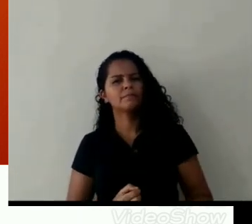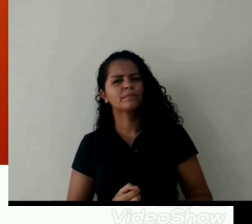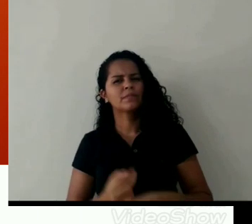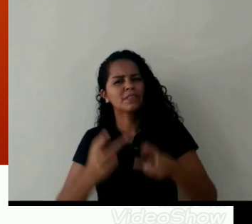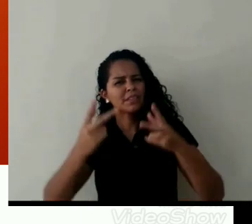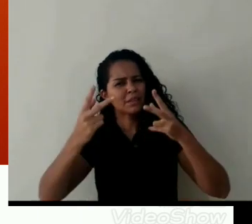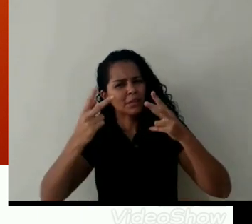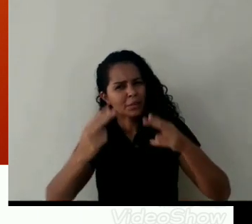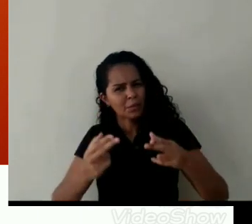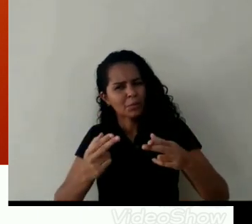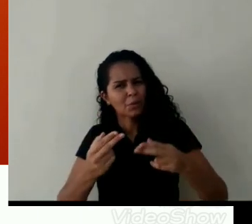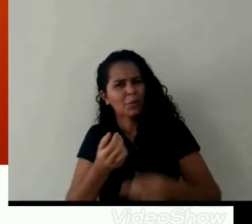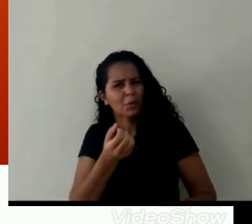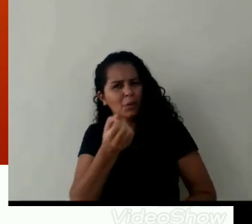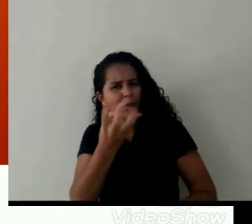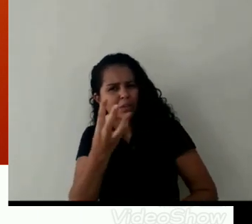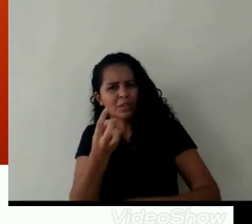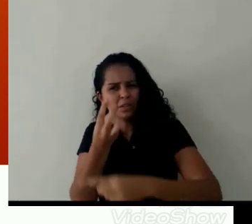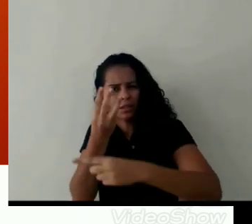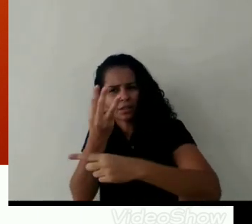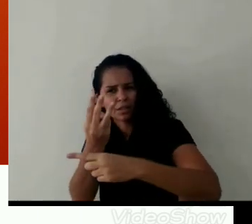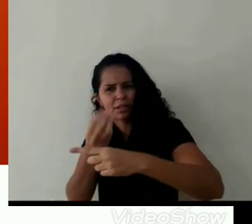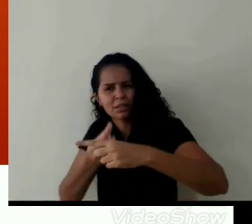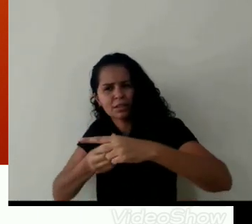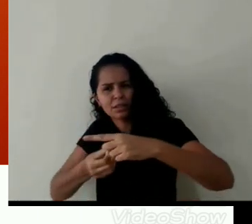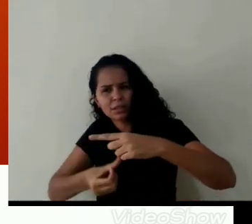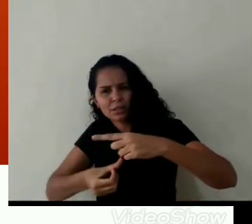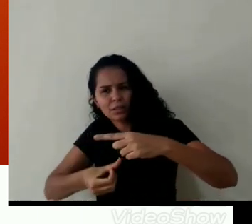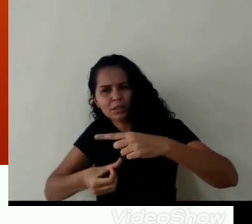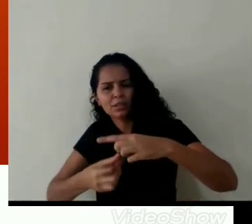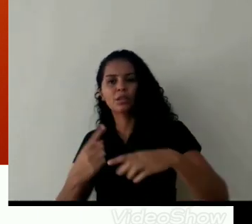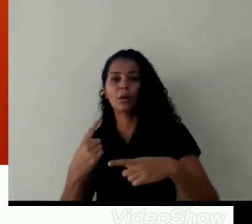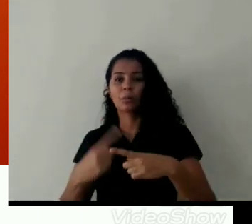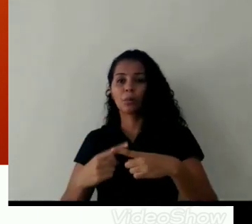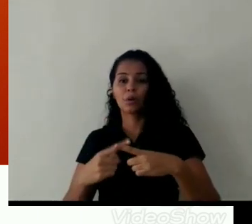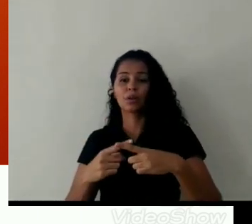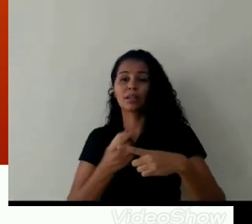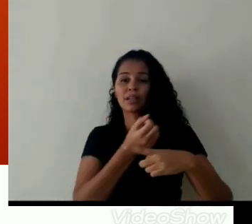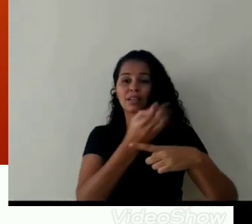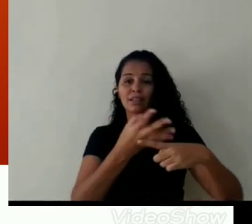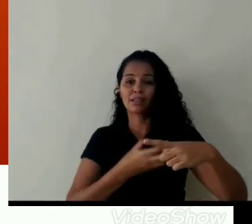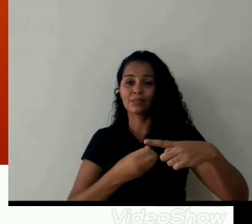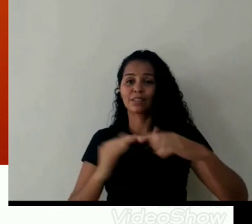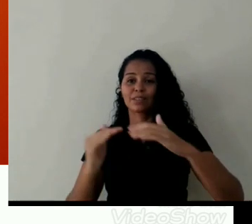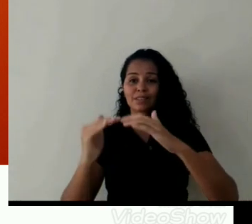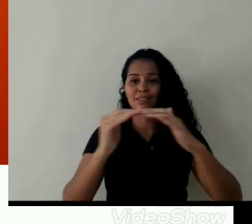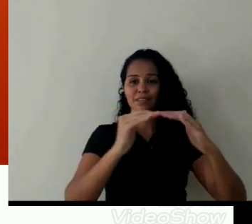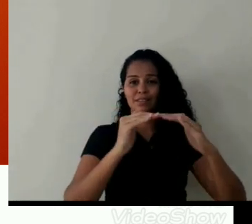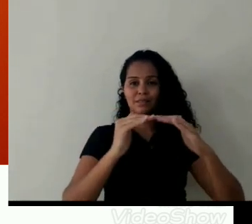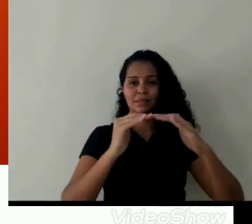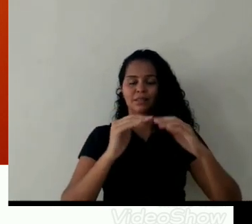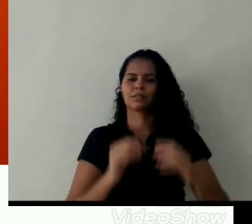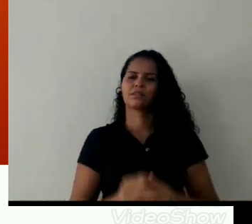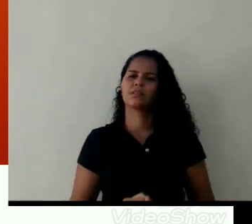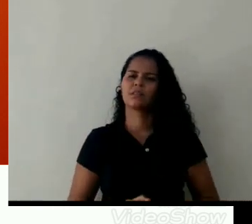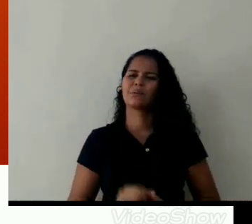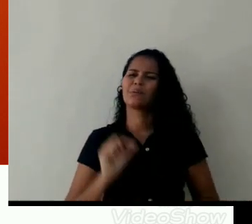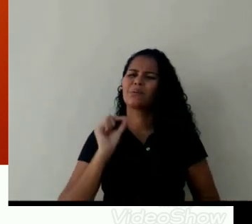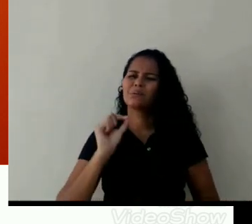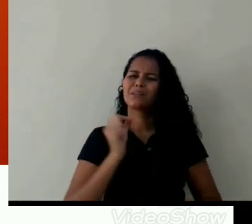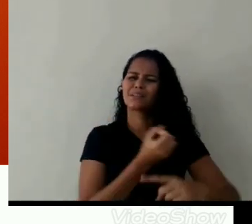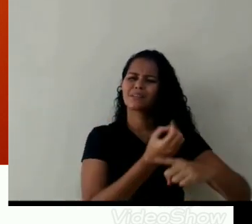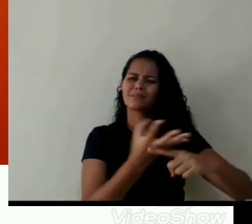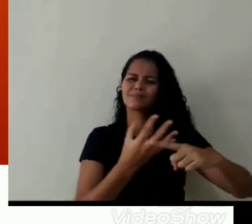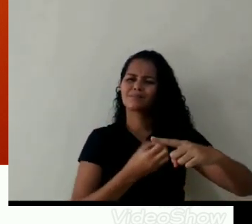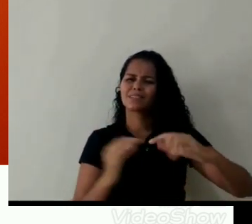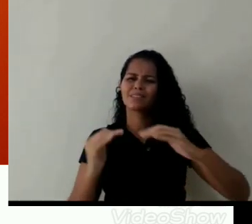porque essas frações elas são equivalentes. O que são frações equivalentes? São frações que não são iguais,